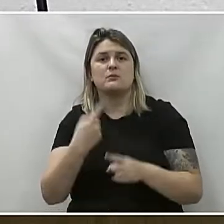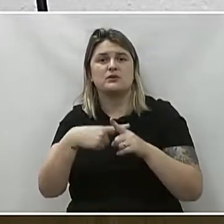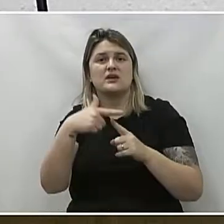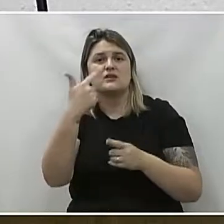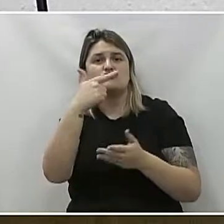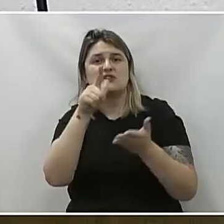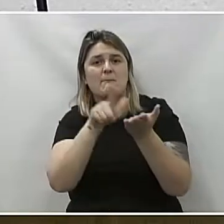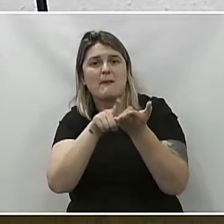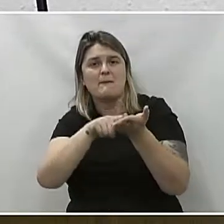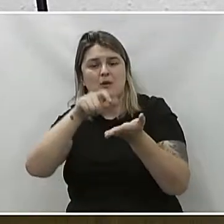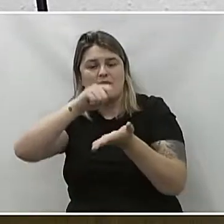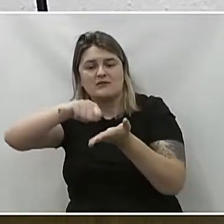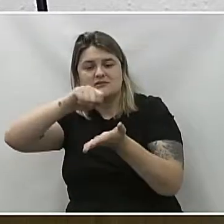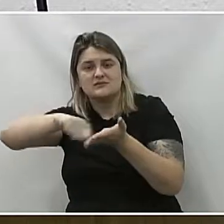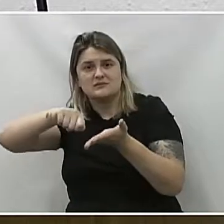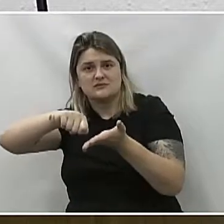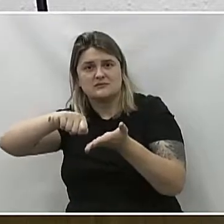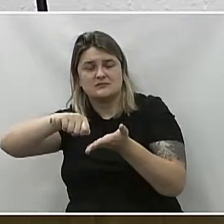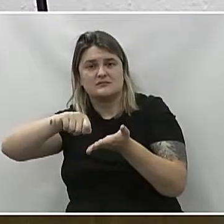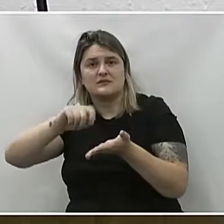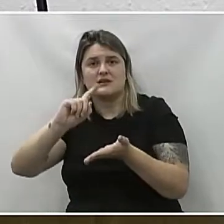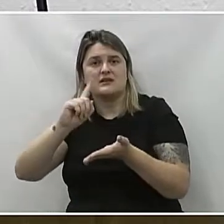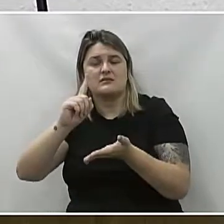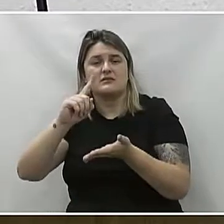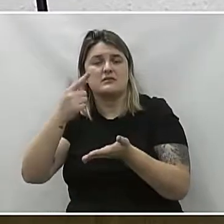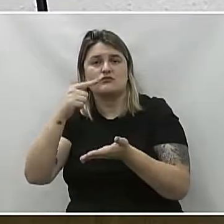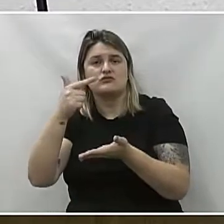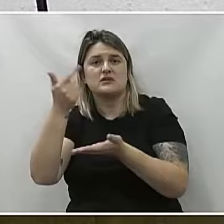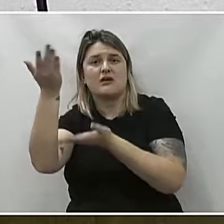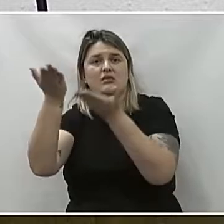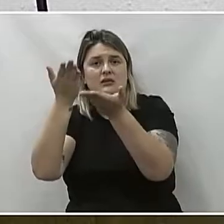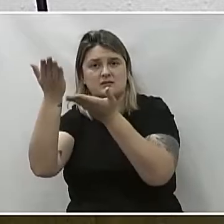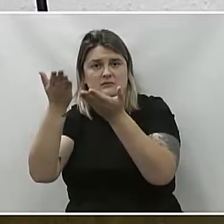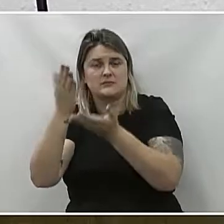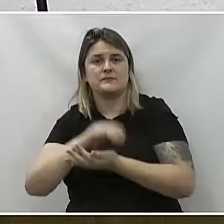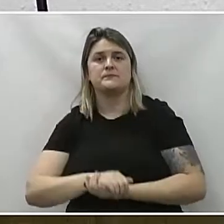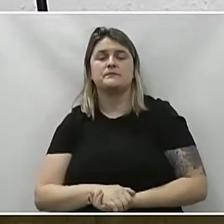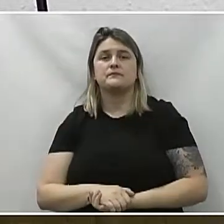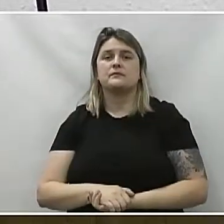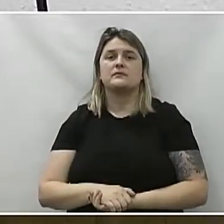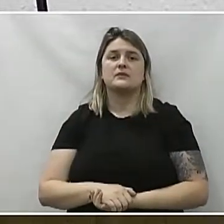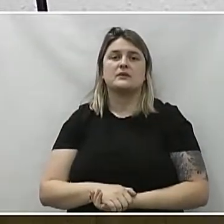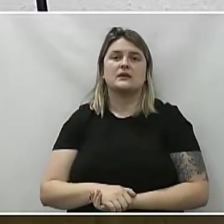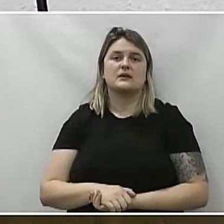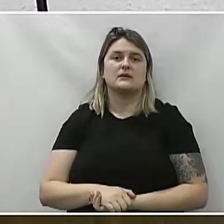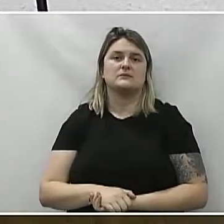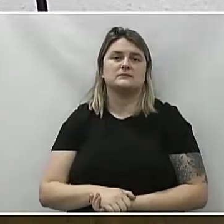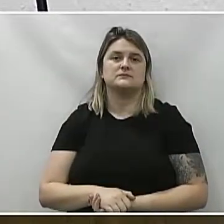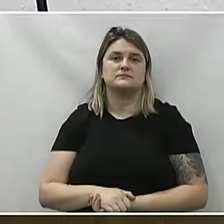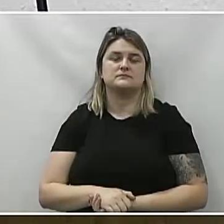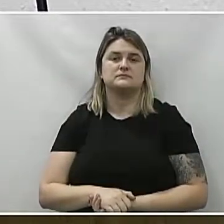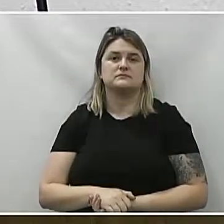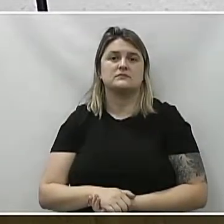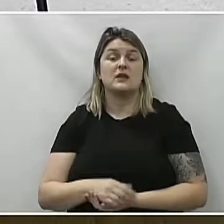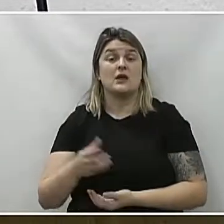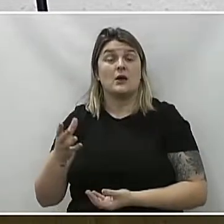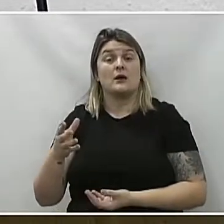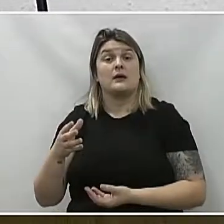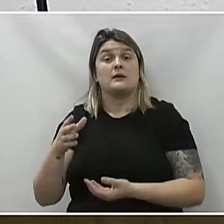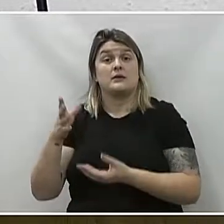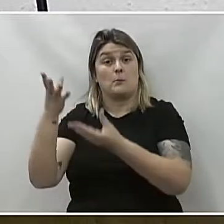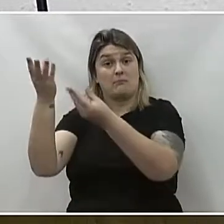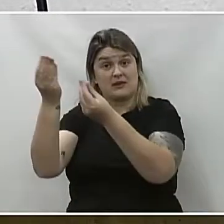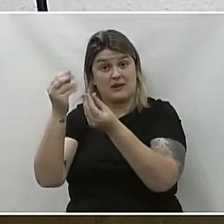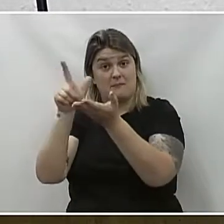tinha uma assinatura no papel, ele não recebeu essa consulta. Bom, eu vim com o papel do